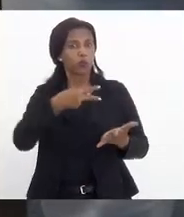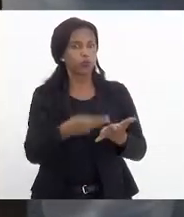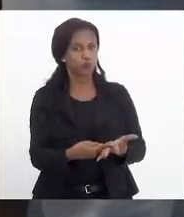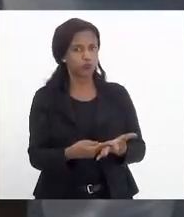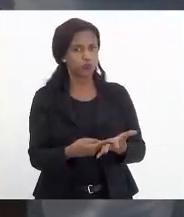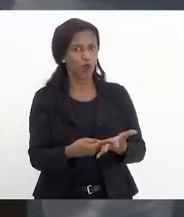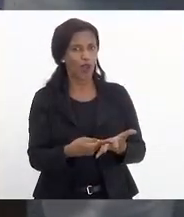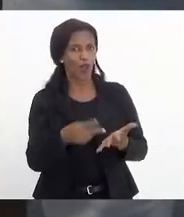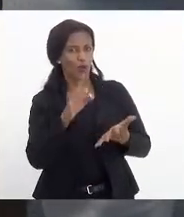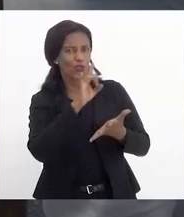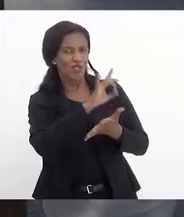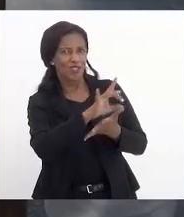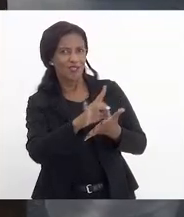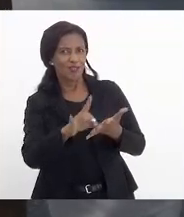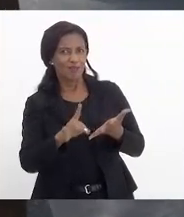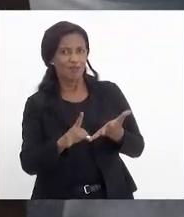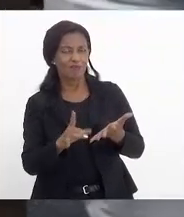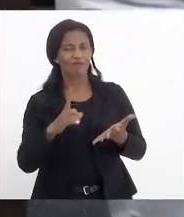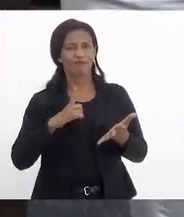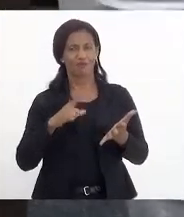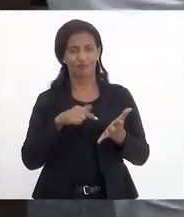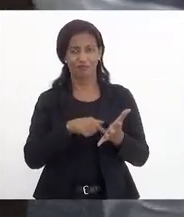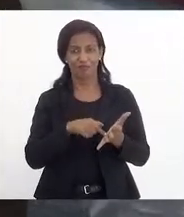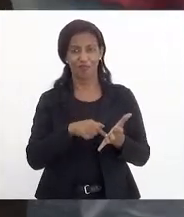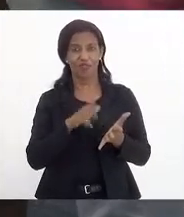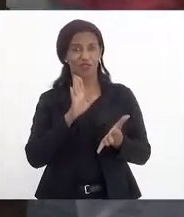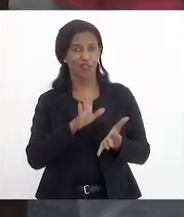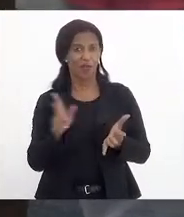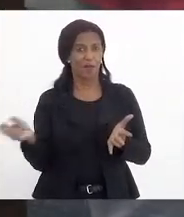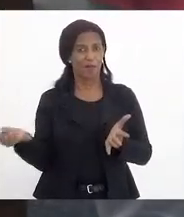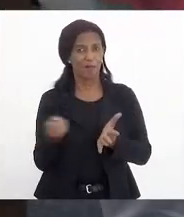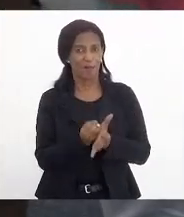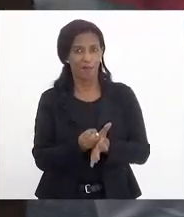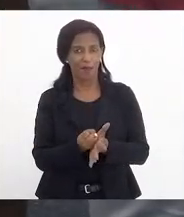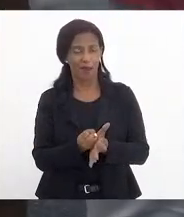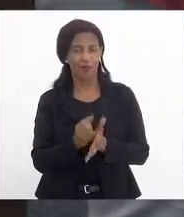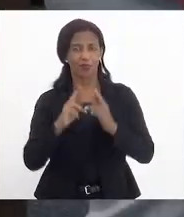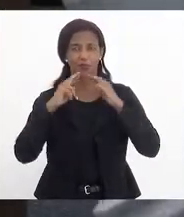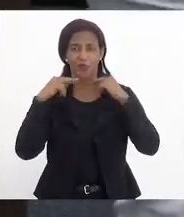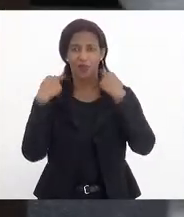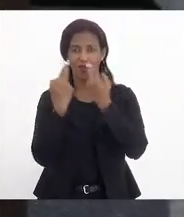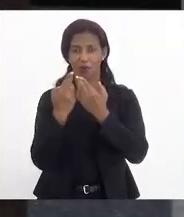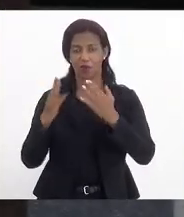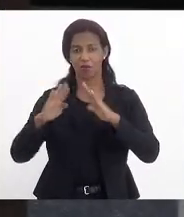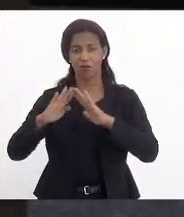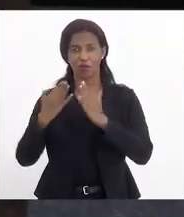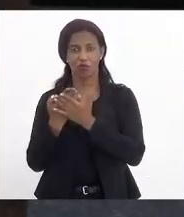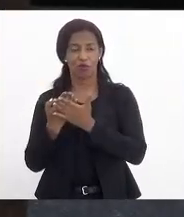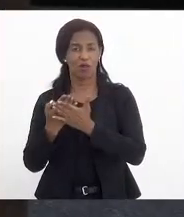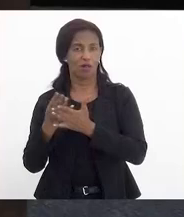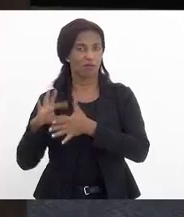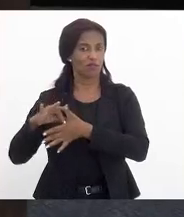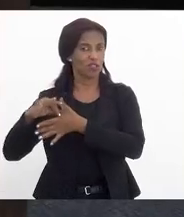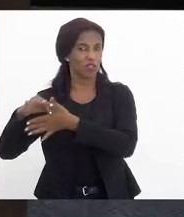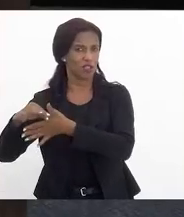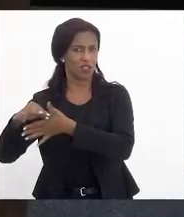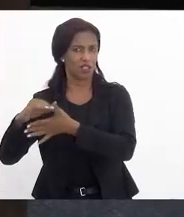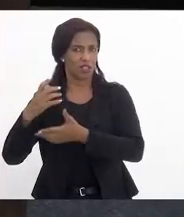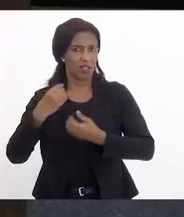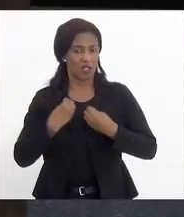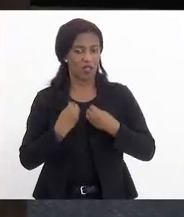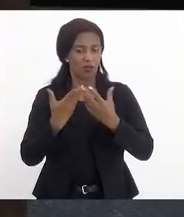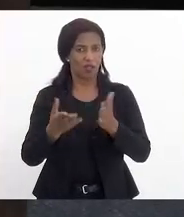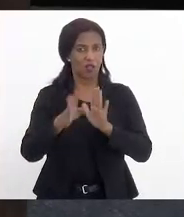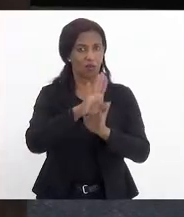os indicadores que tinham sido pactuados na reunião do Colégio de Líderes. Então, assim, eu ofereci